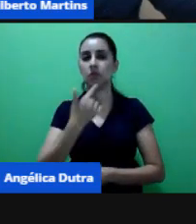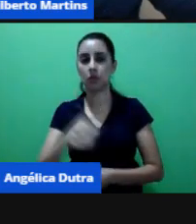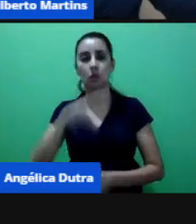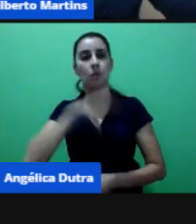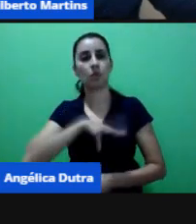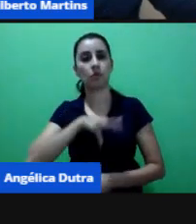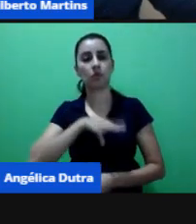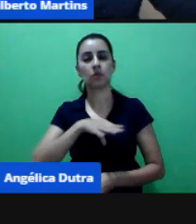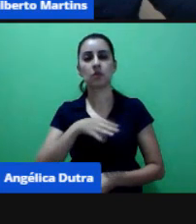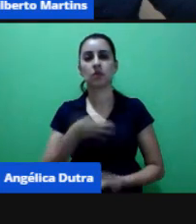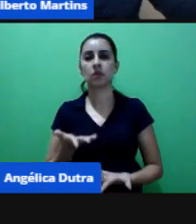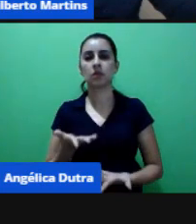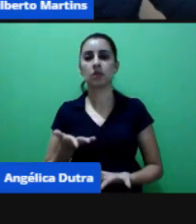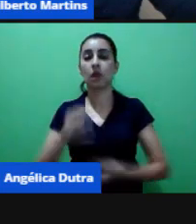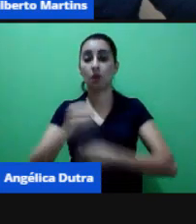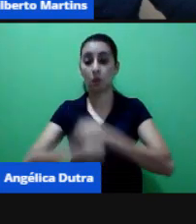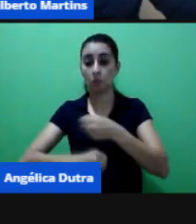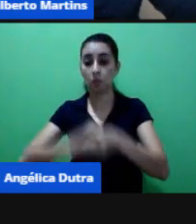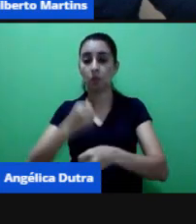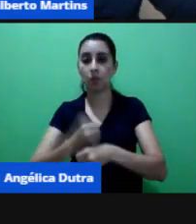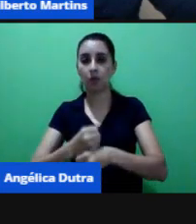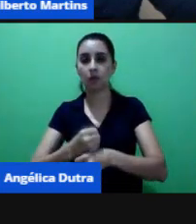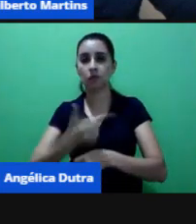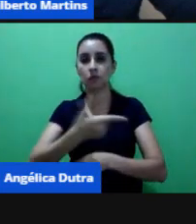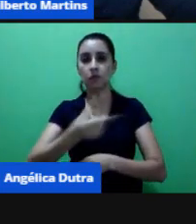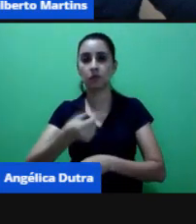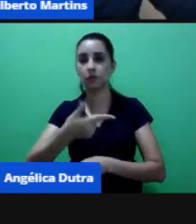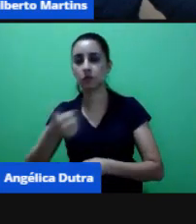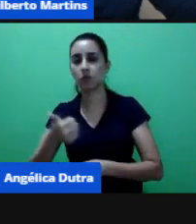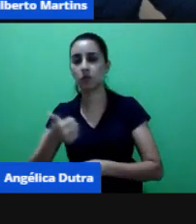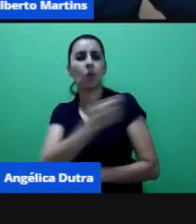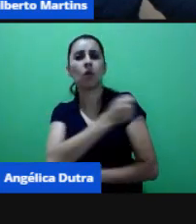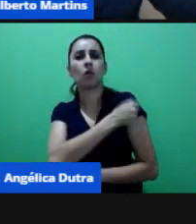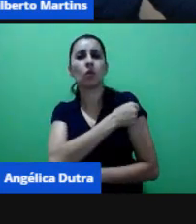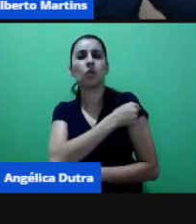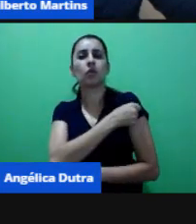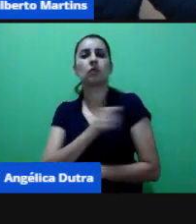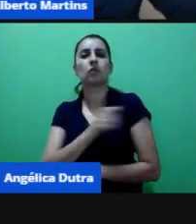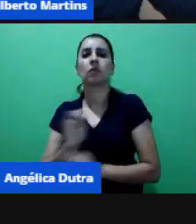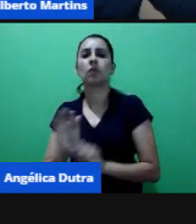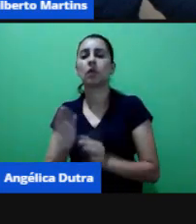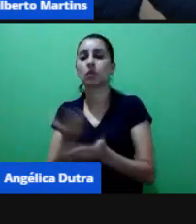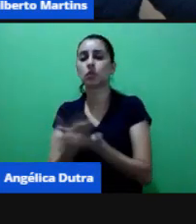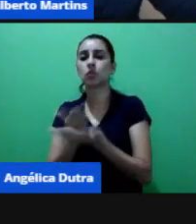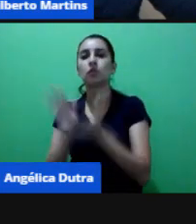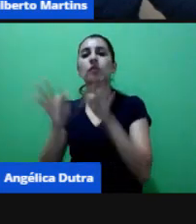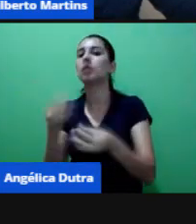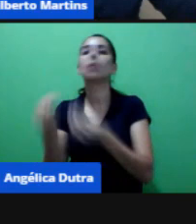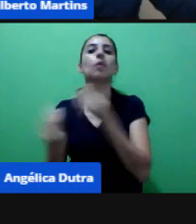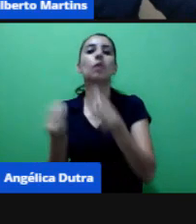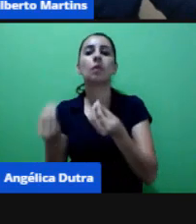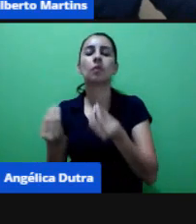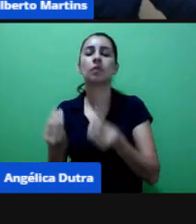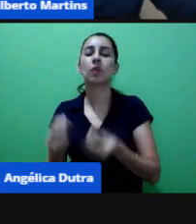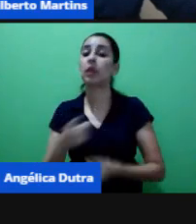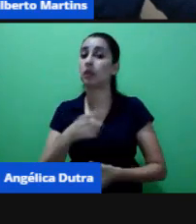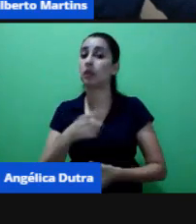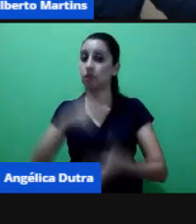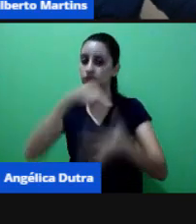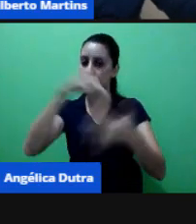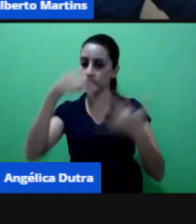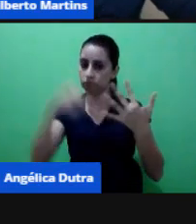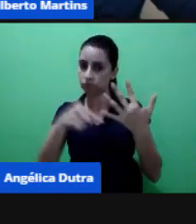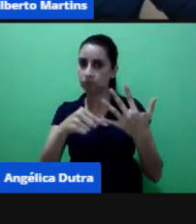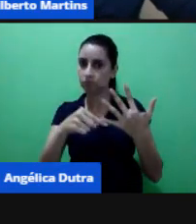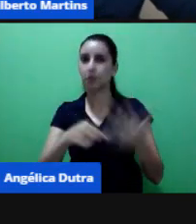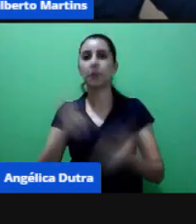que finalizar o ano letivo de 2021? Nós elencamos alguns critérios de conhecimento. Então,